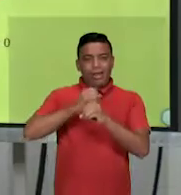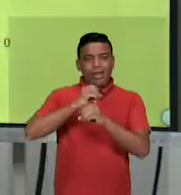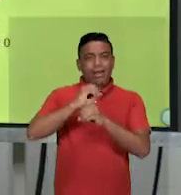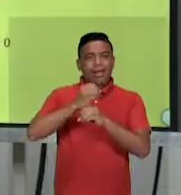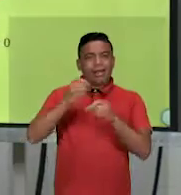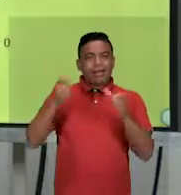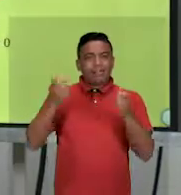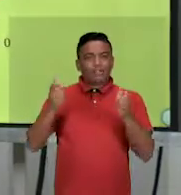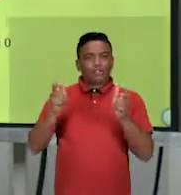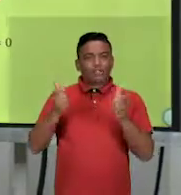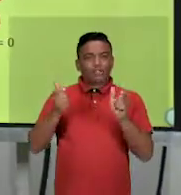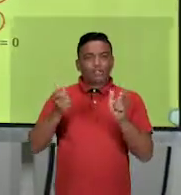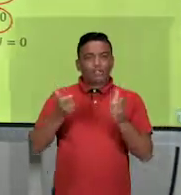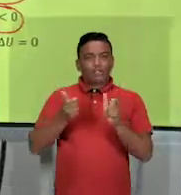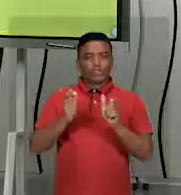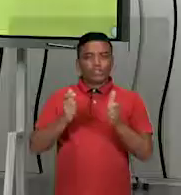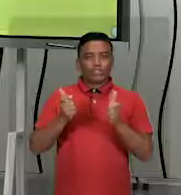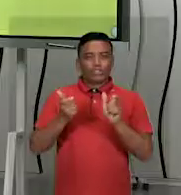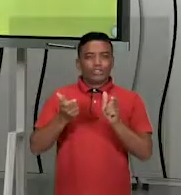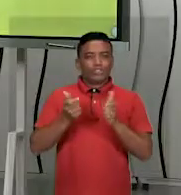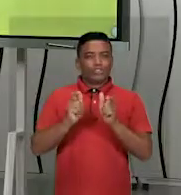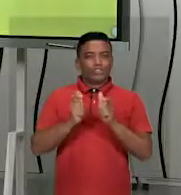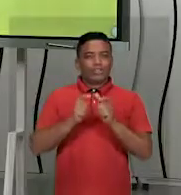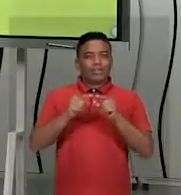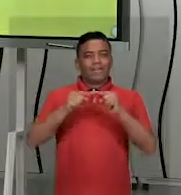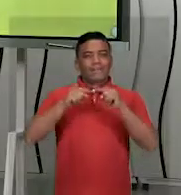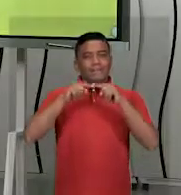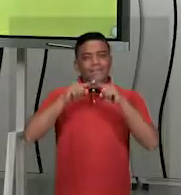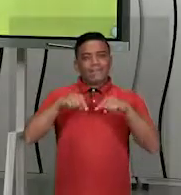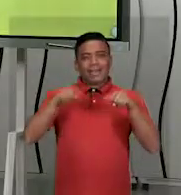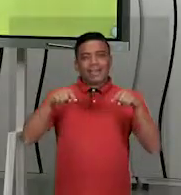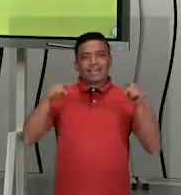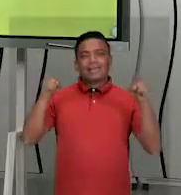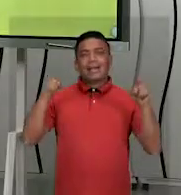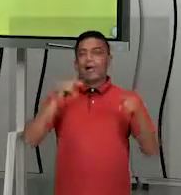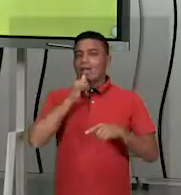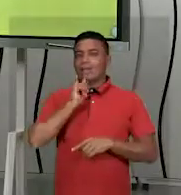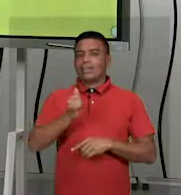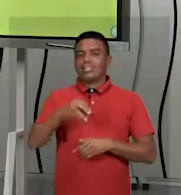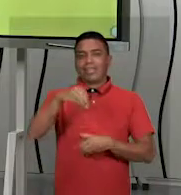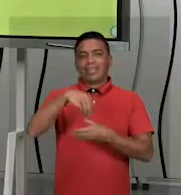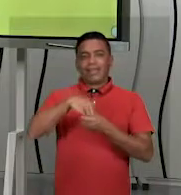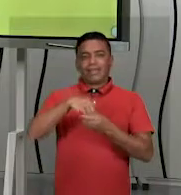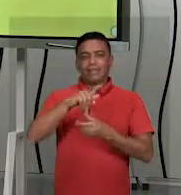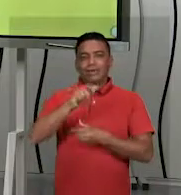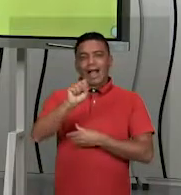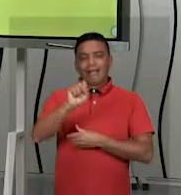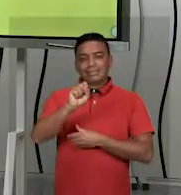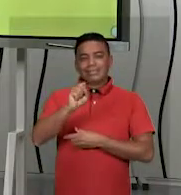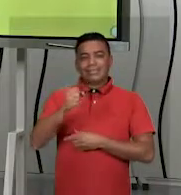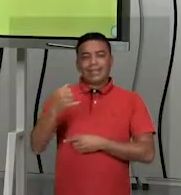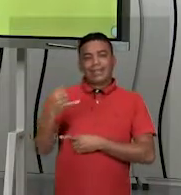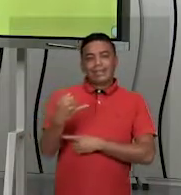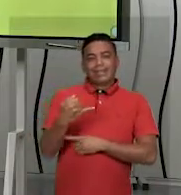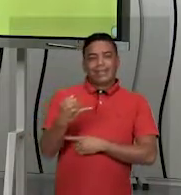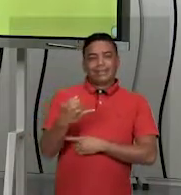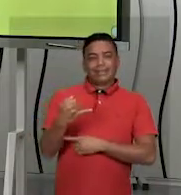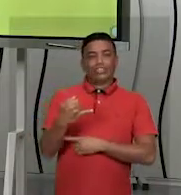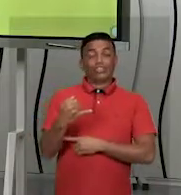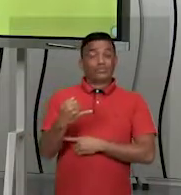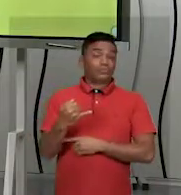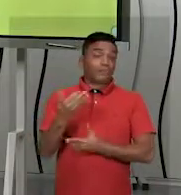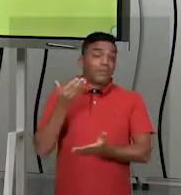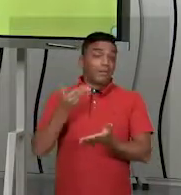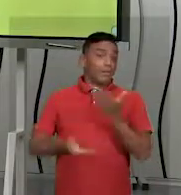uma redução, né, uma variação, perdão, da energia interna negativa. Por quê? Porque ele vai